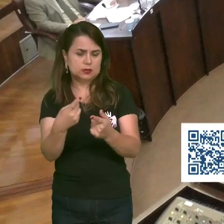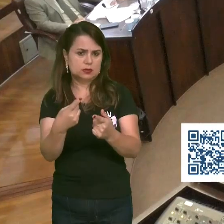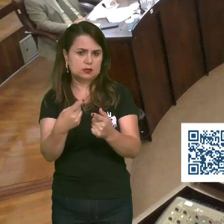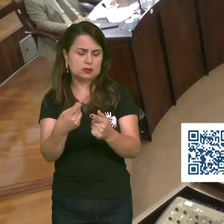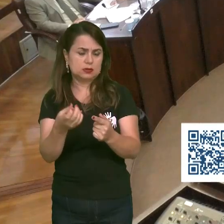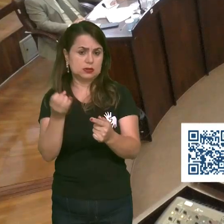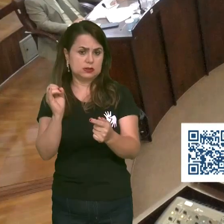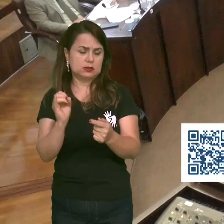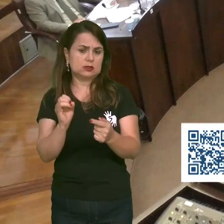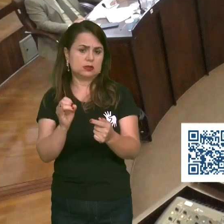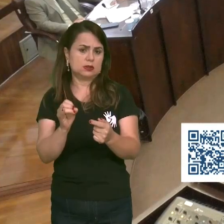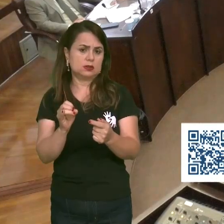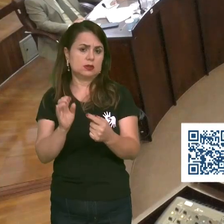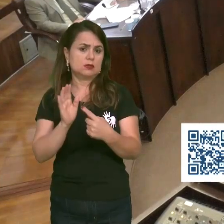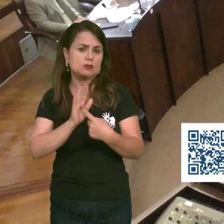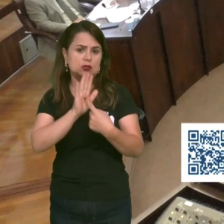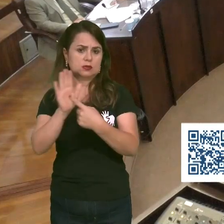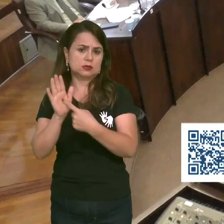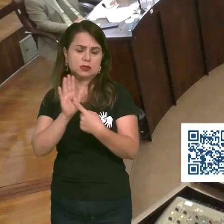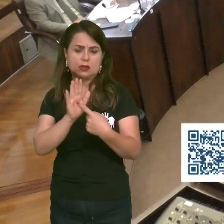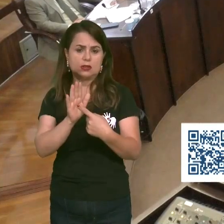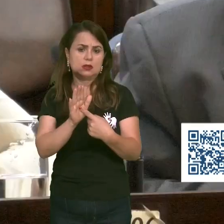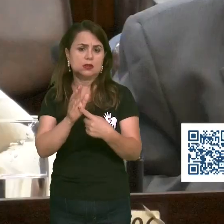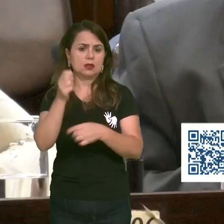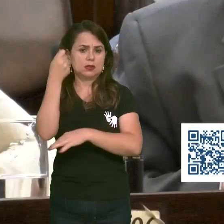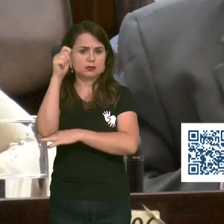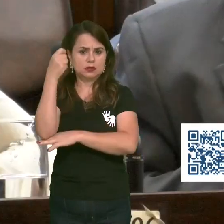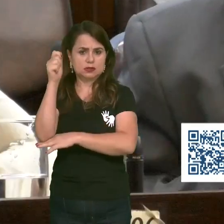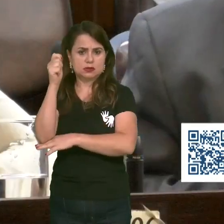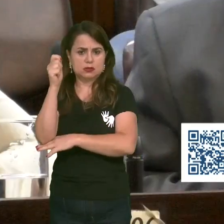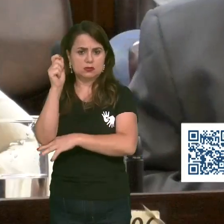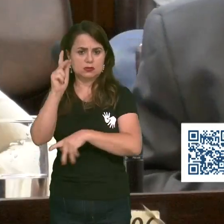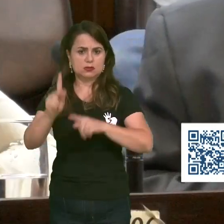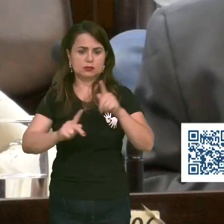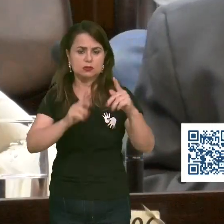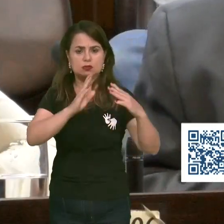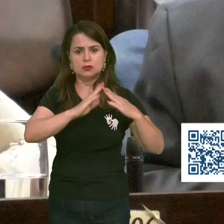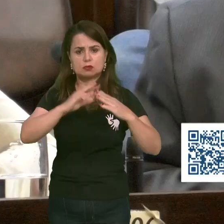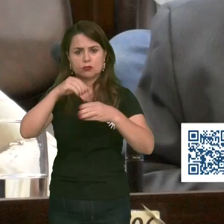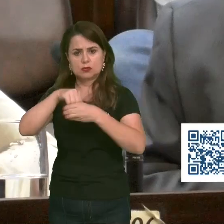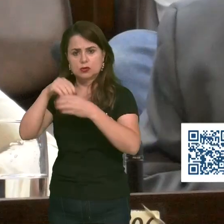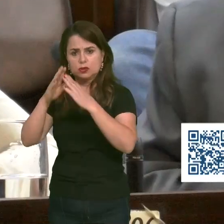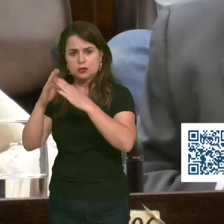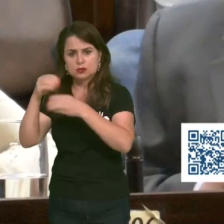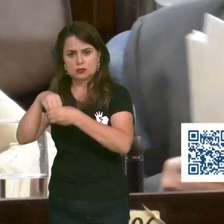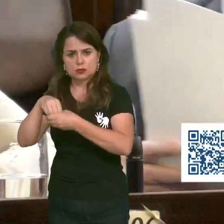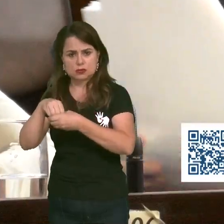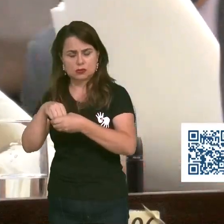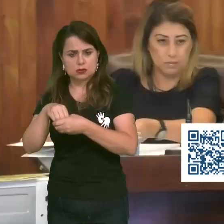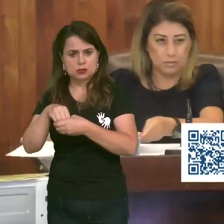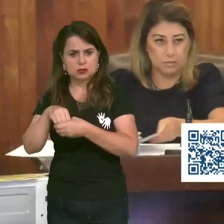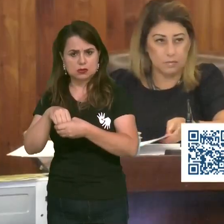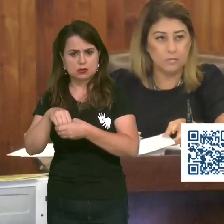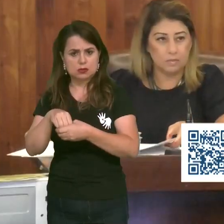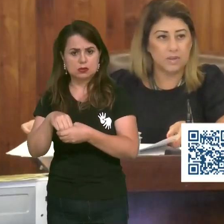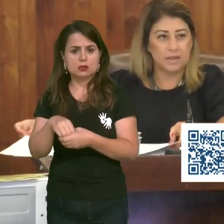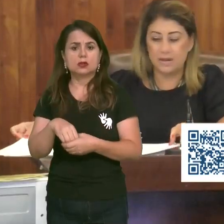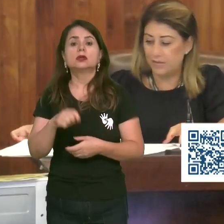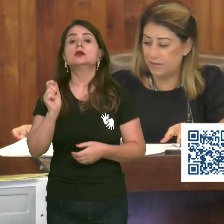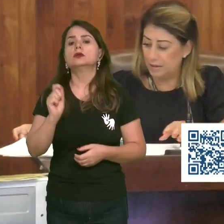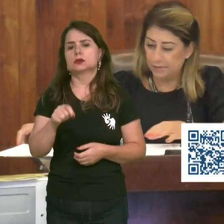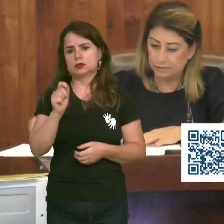sejam dados ciências Associação de Moradores a todas as associações de moradores a secretaria